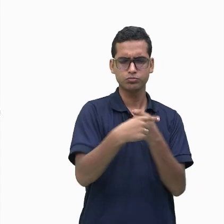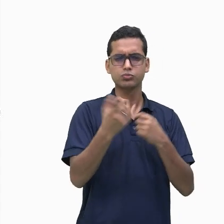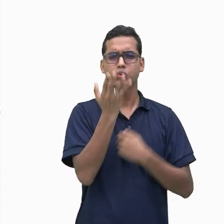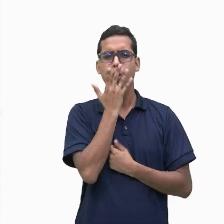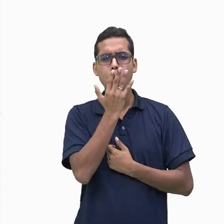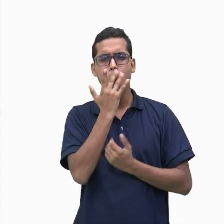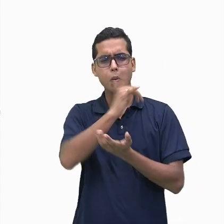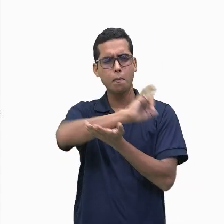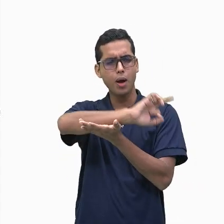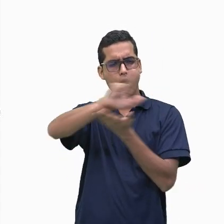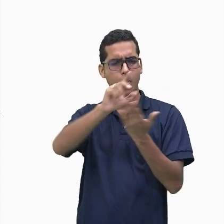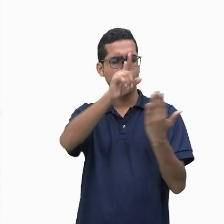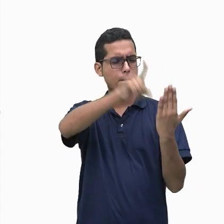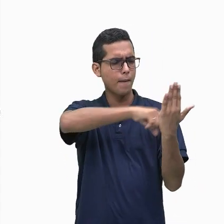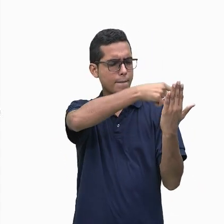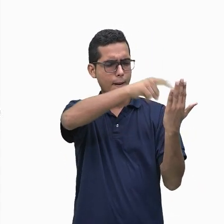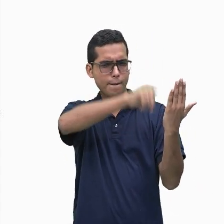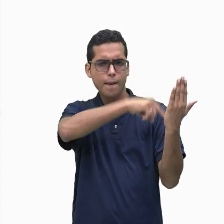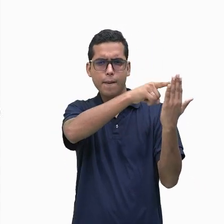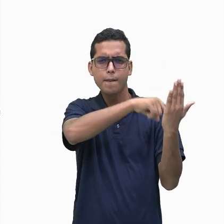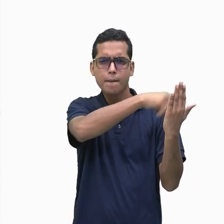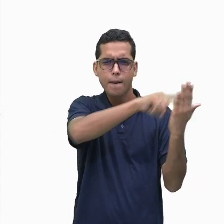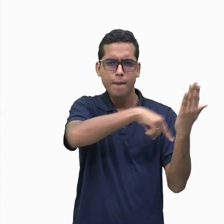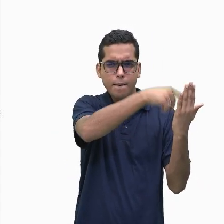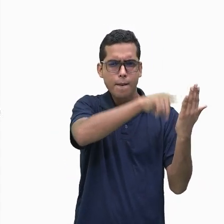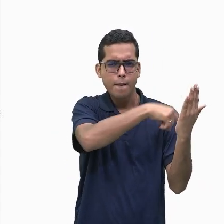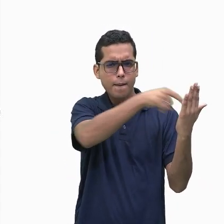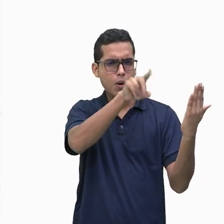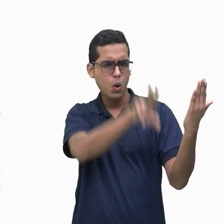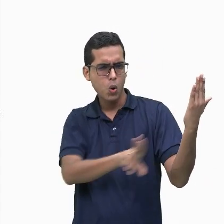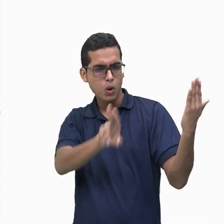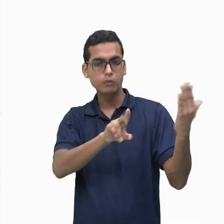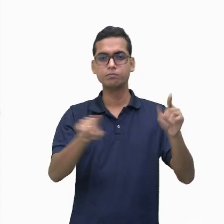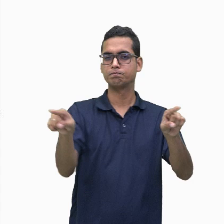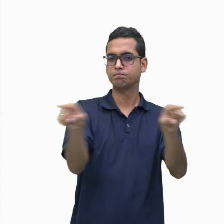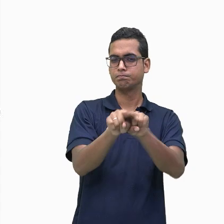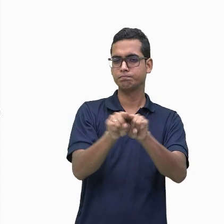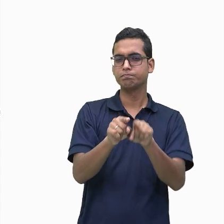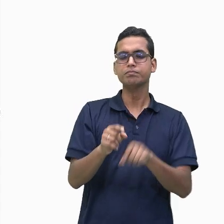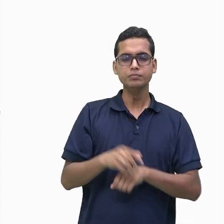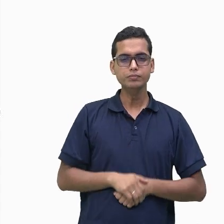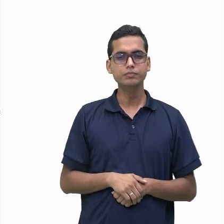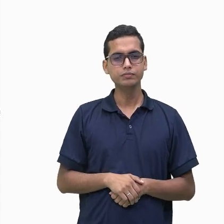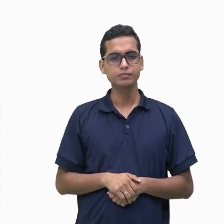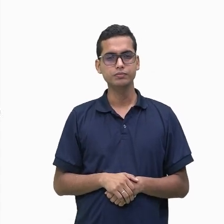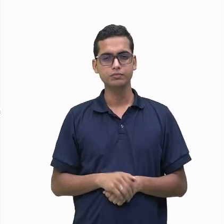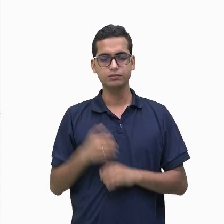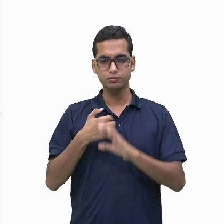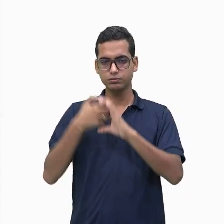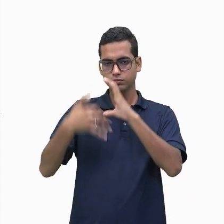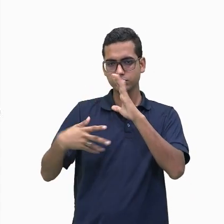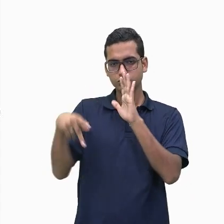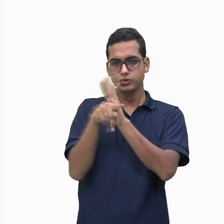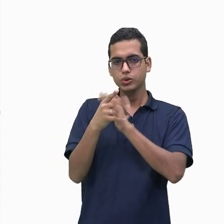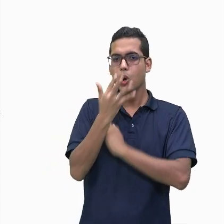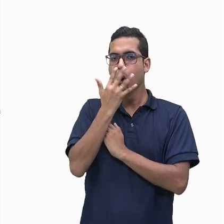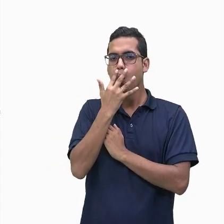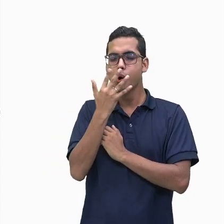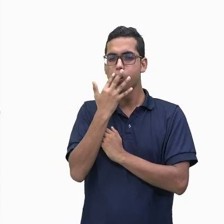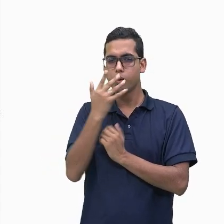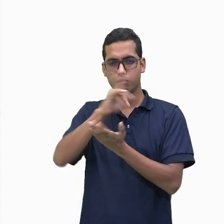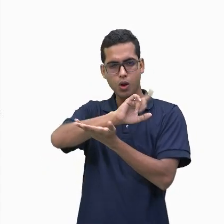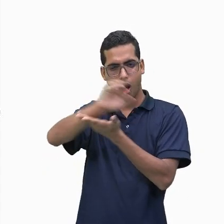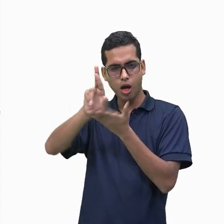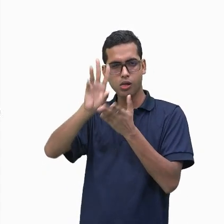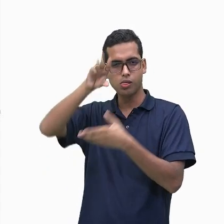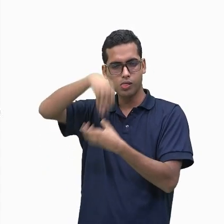cores. Característica da policromia: uso de diversas cores na composição, exploração de contraste e